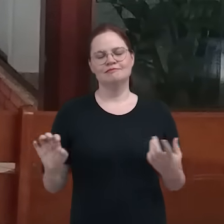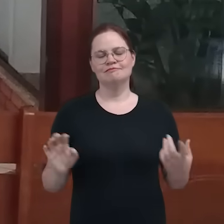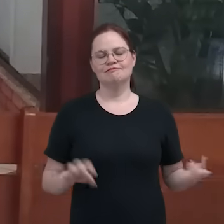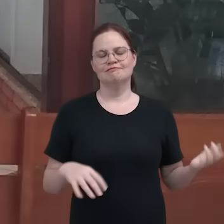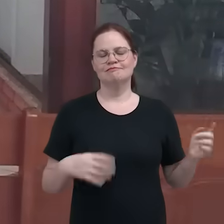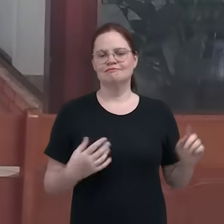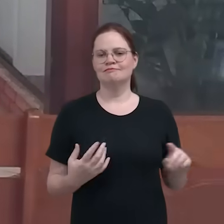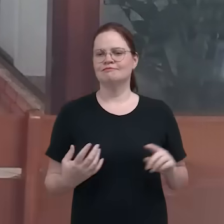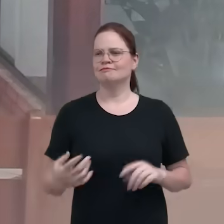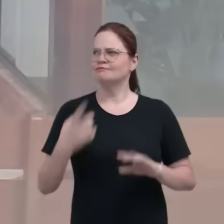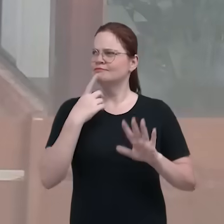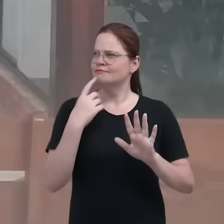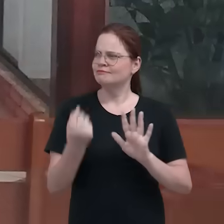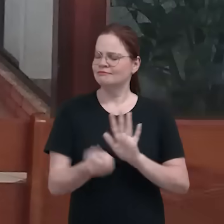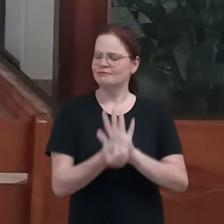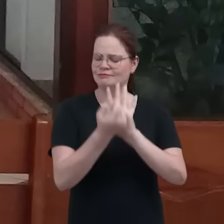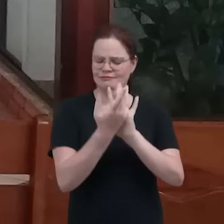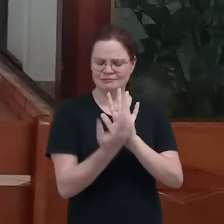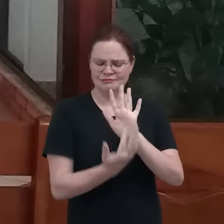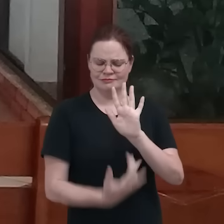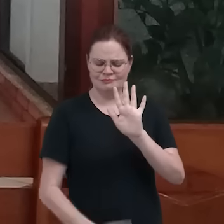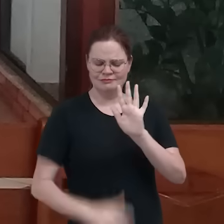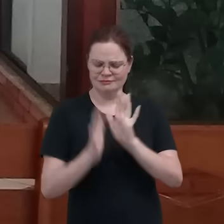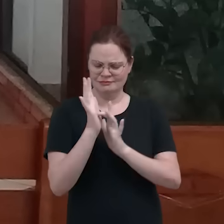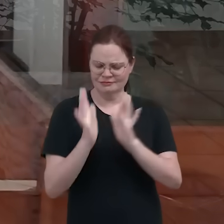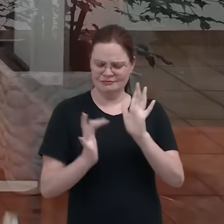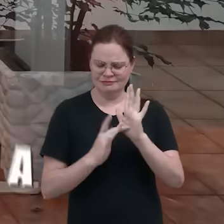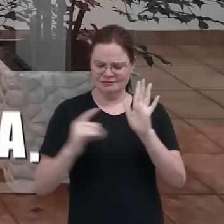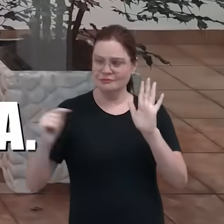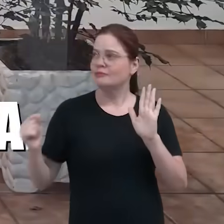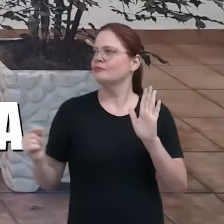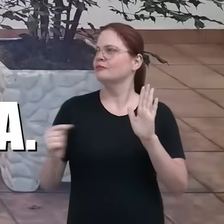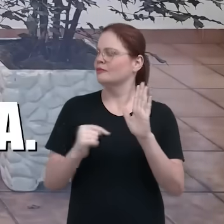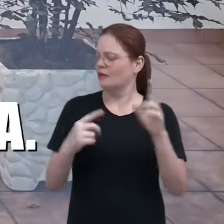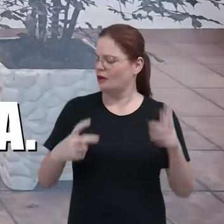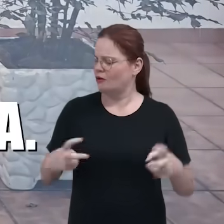clamar por Teu sangue, ó Jesus, pra Te